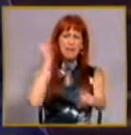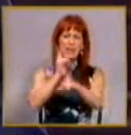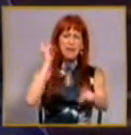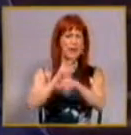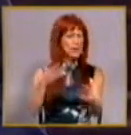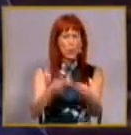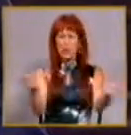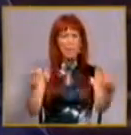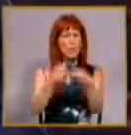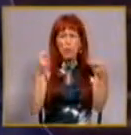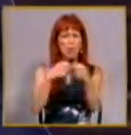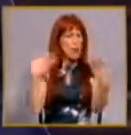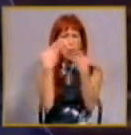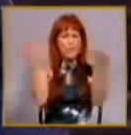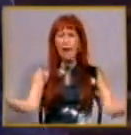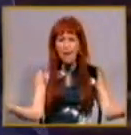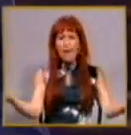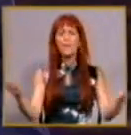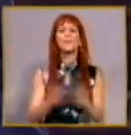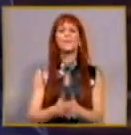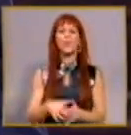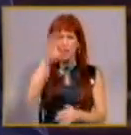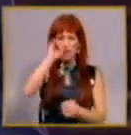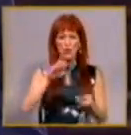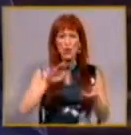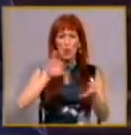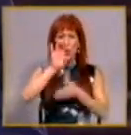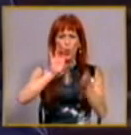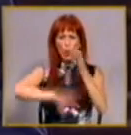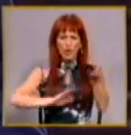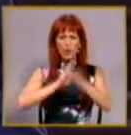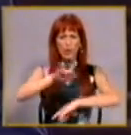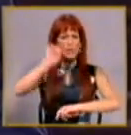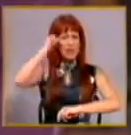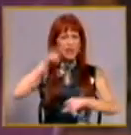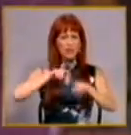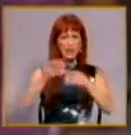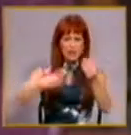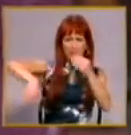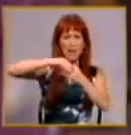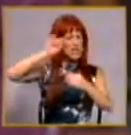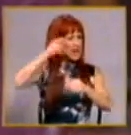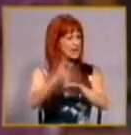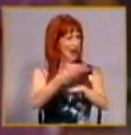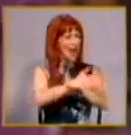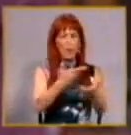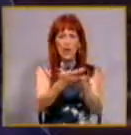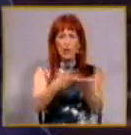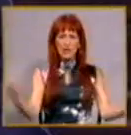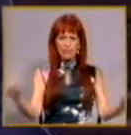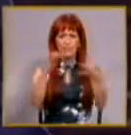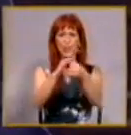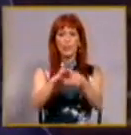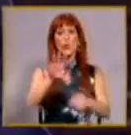não resolvem nenhum problema a ninguém. Mas o país tem condições de somar agora uma crise política à crise que já existe, económica, financeira,